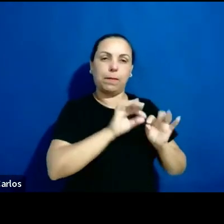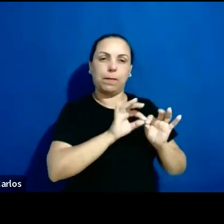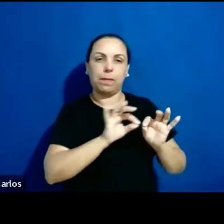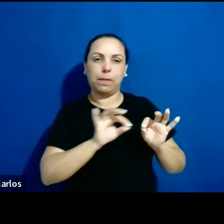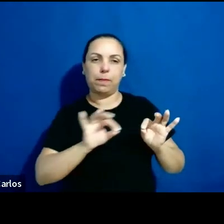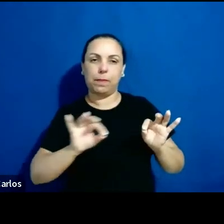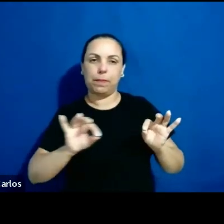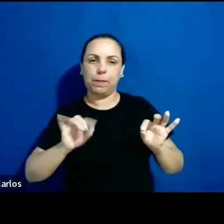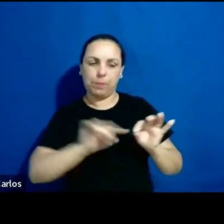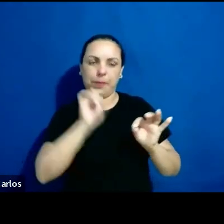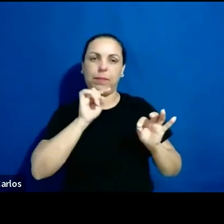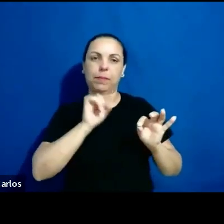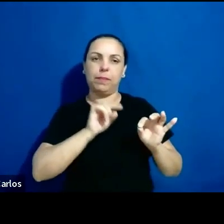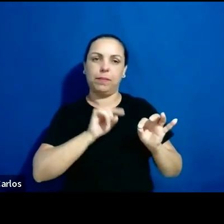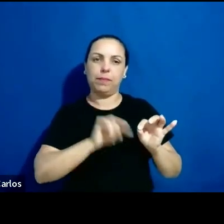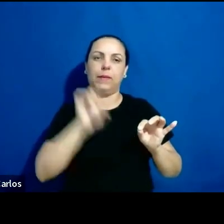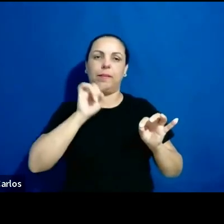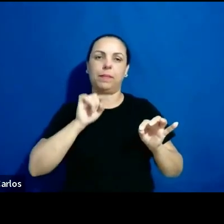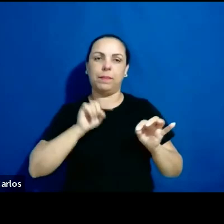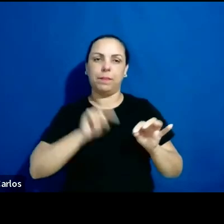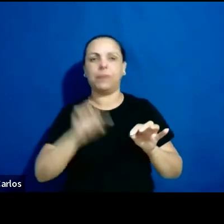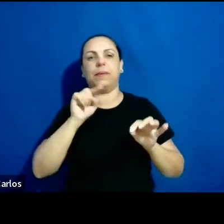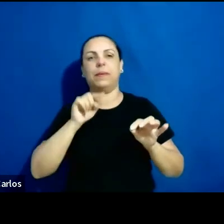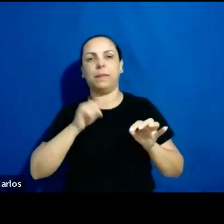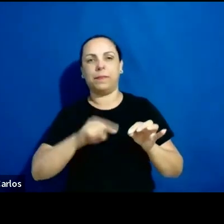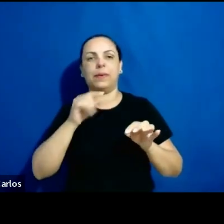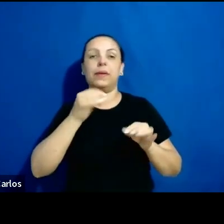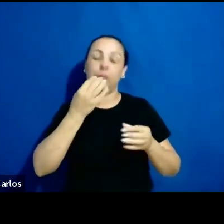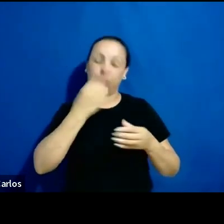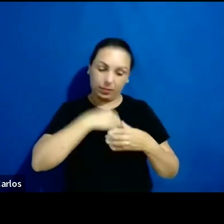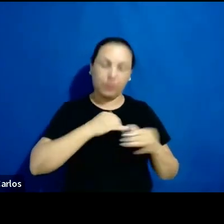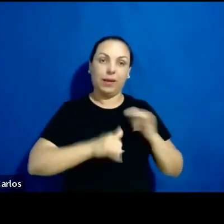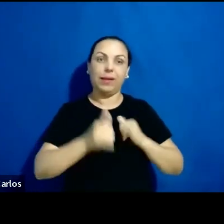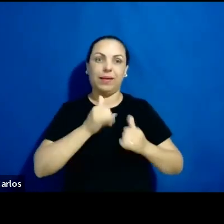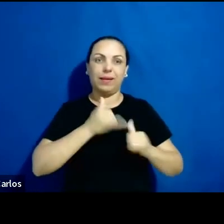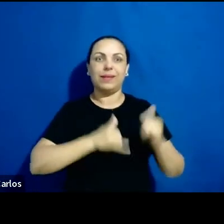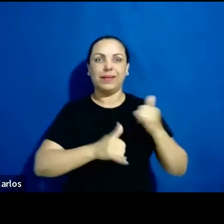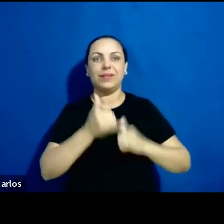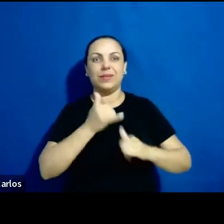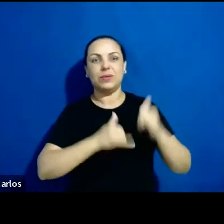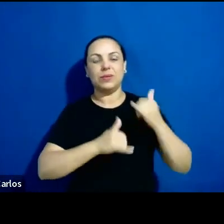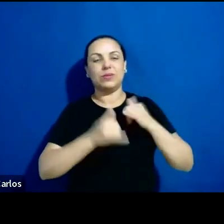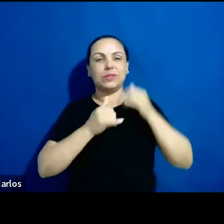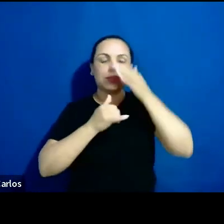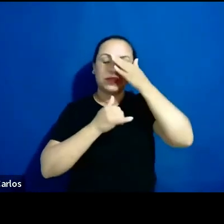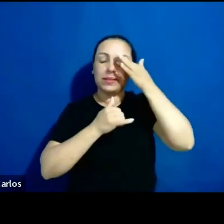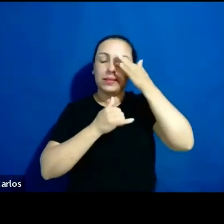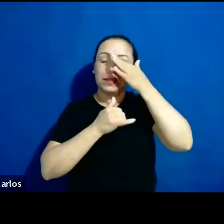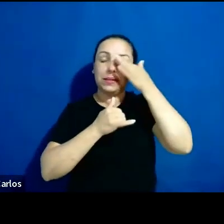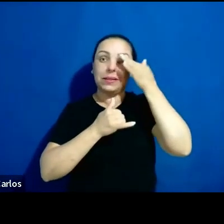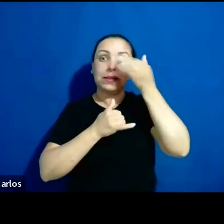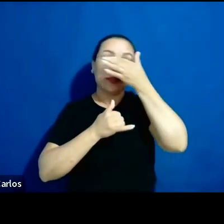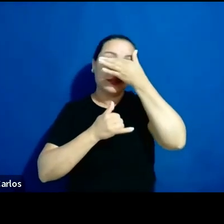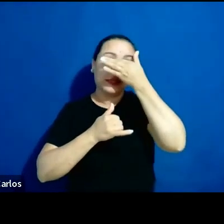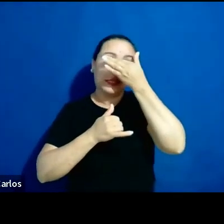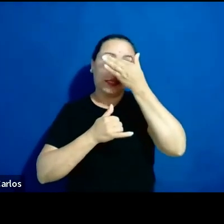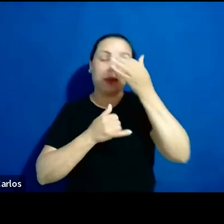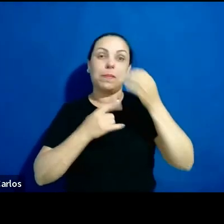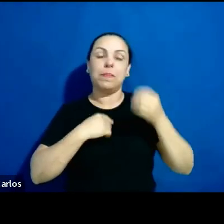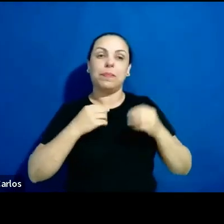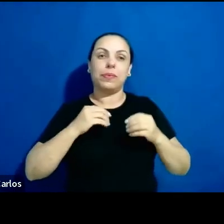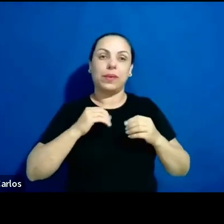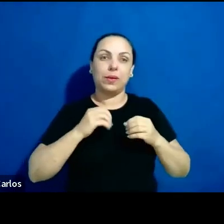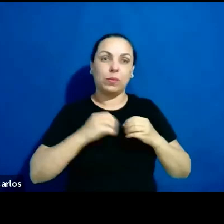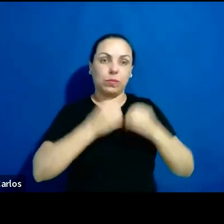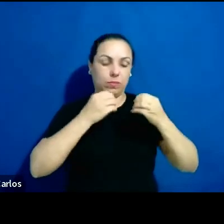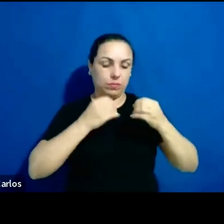tecido cardíaco. A eletricidade passa por esse nó e aí dispara nas células, a célula